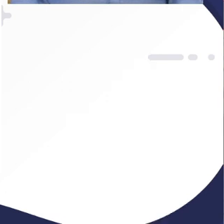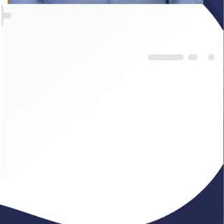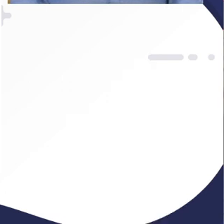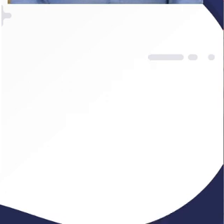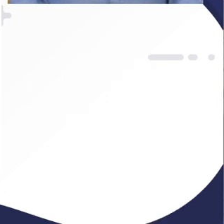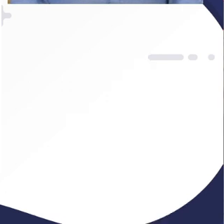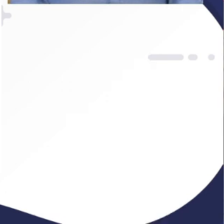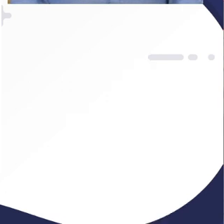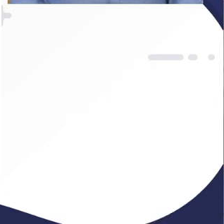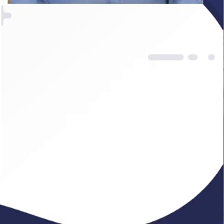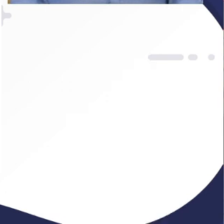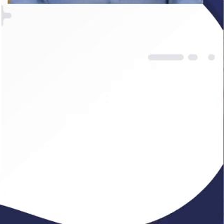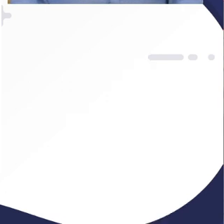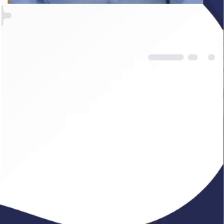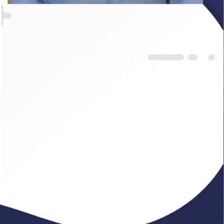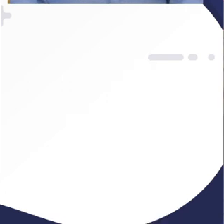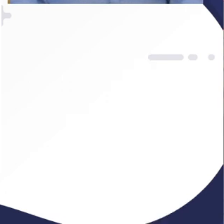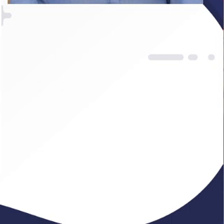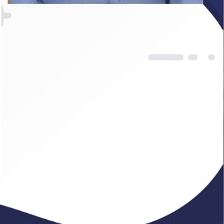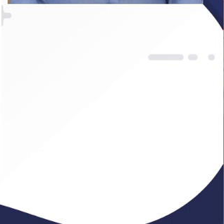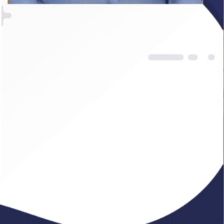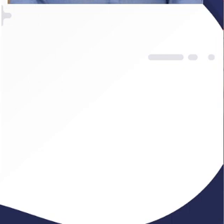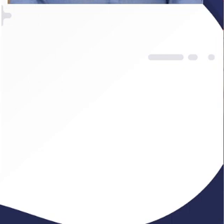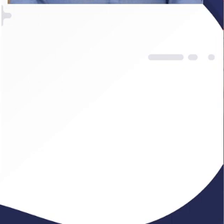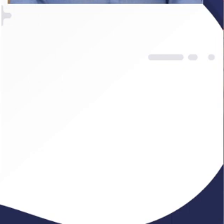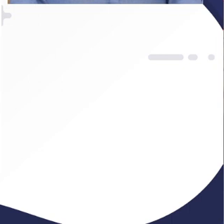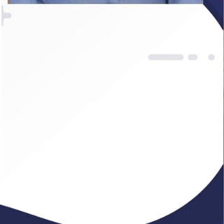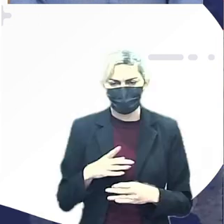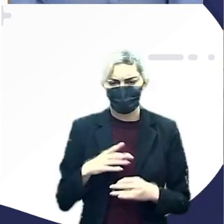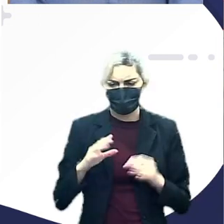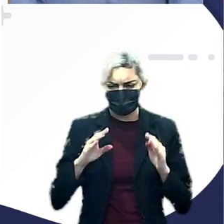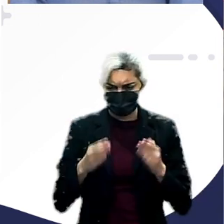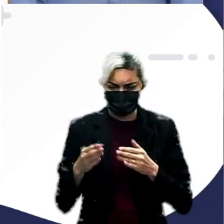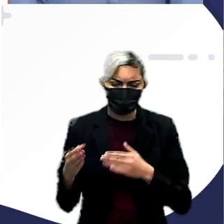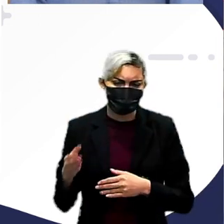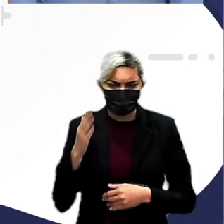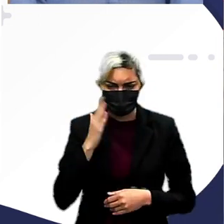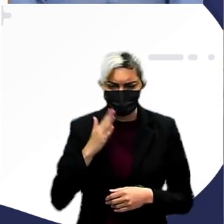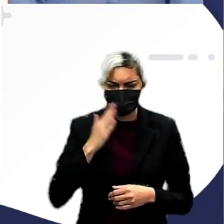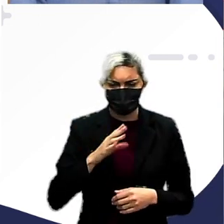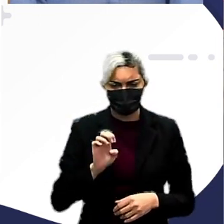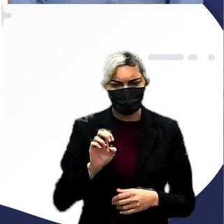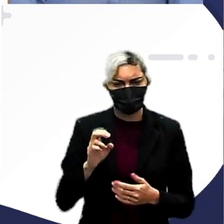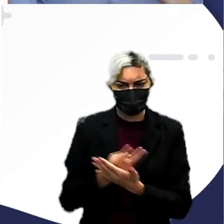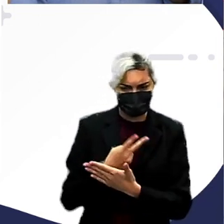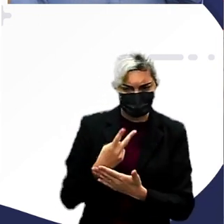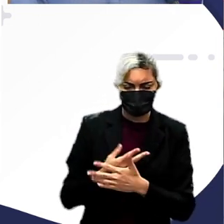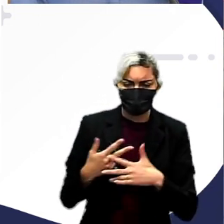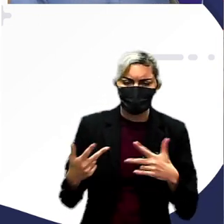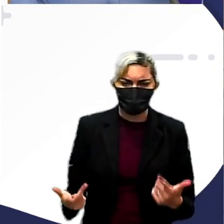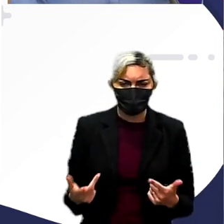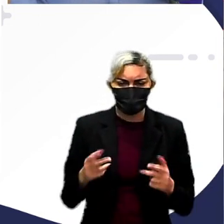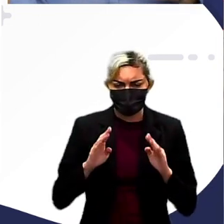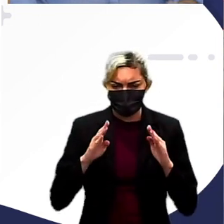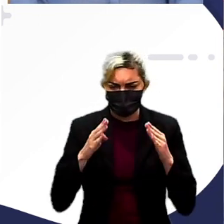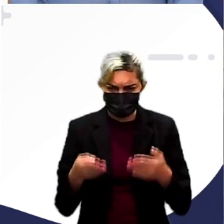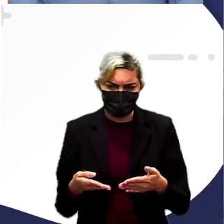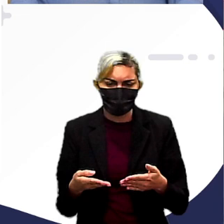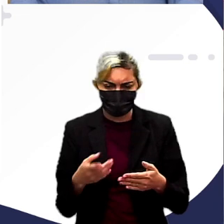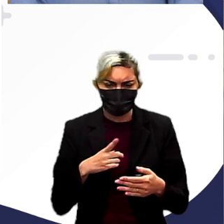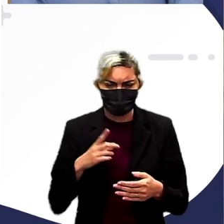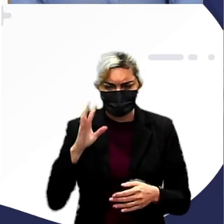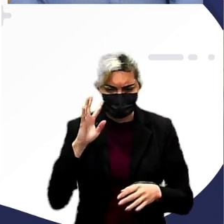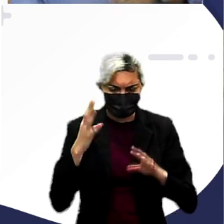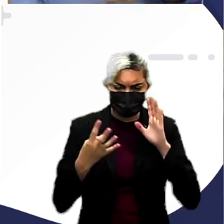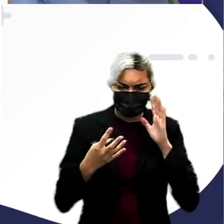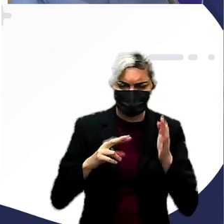forte, focar nas soluções, né? Focar, entender o erro é uma coisa, agora focar nas